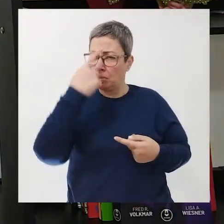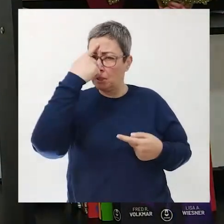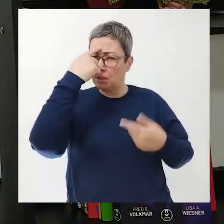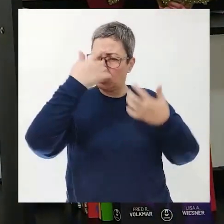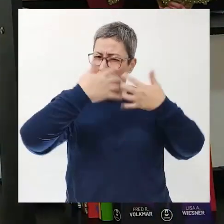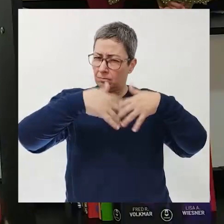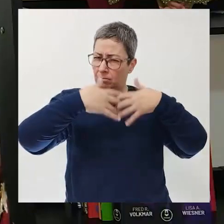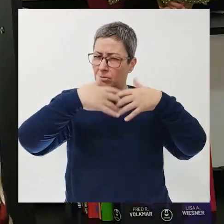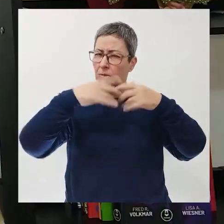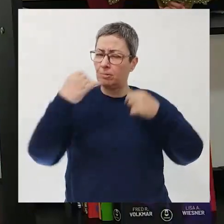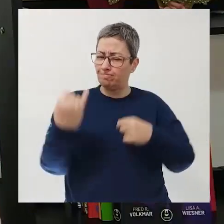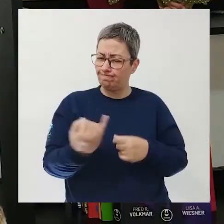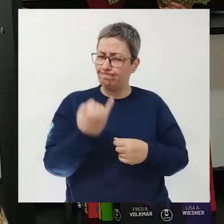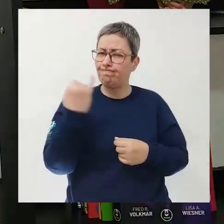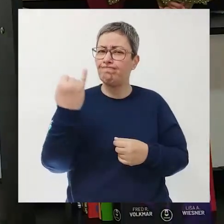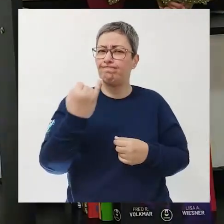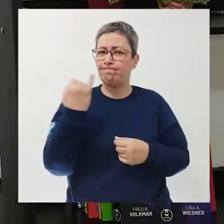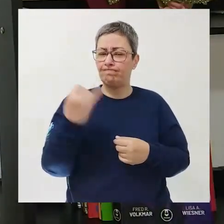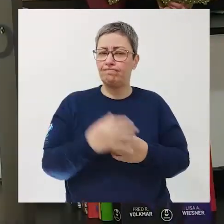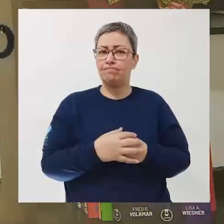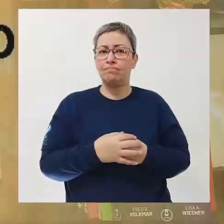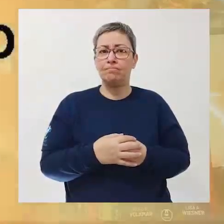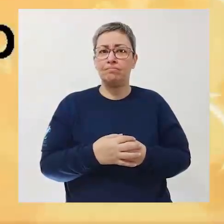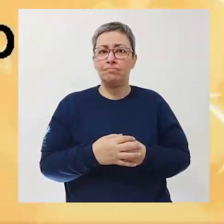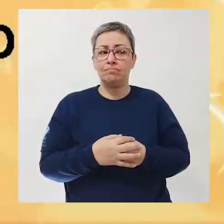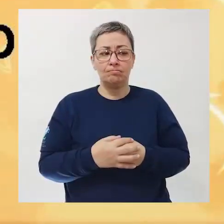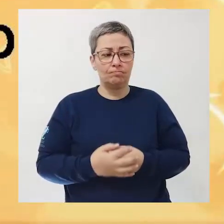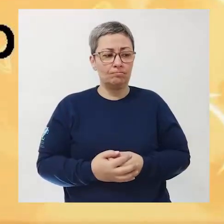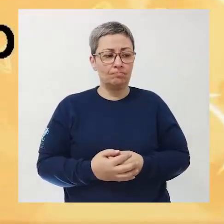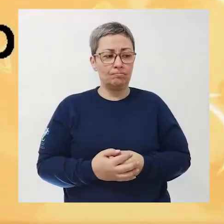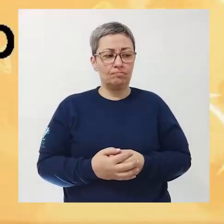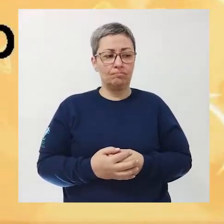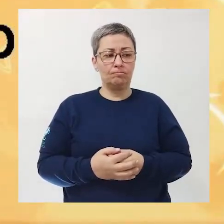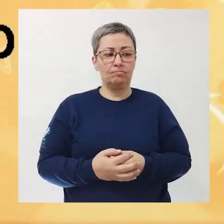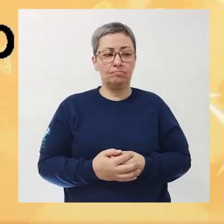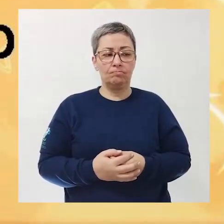Vocês pensaram bastante sobre esse assunto que é tão importante?